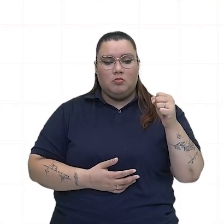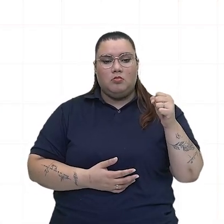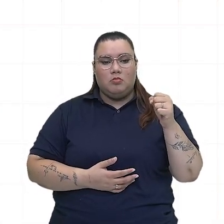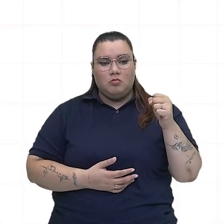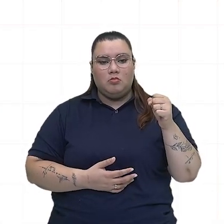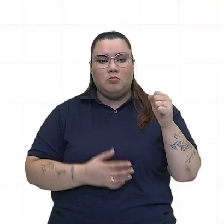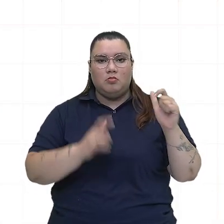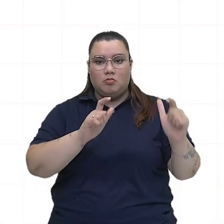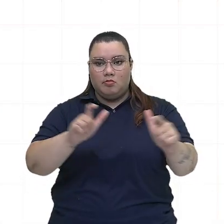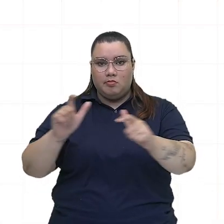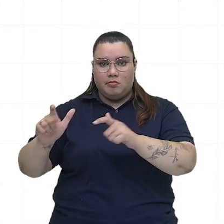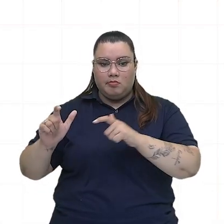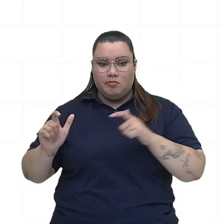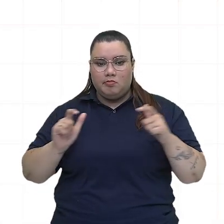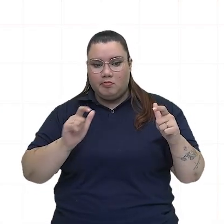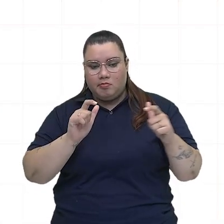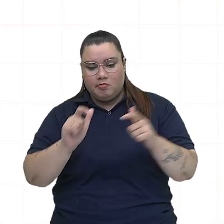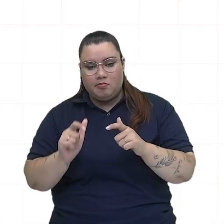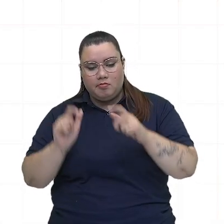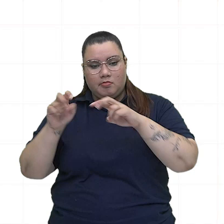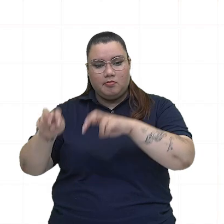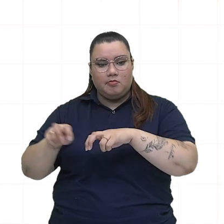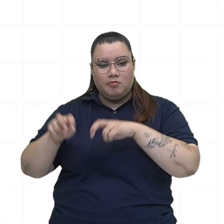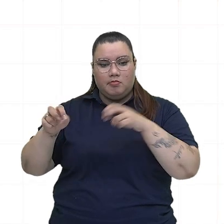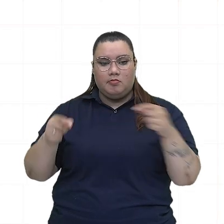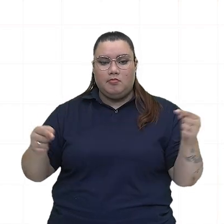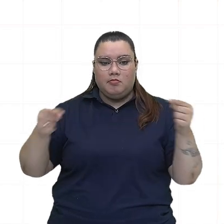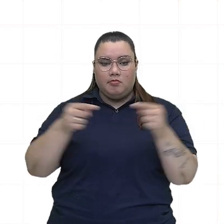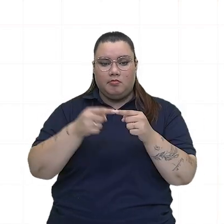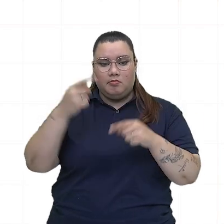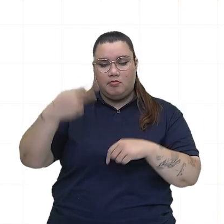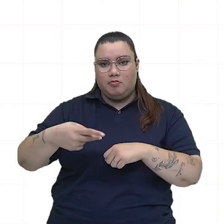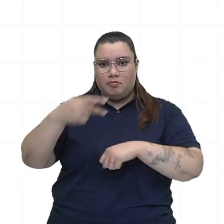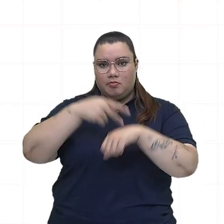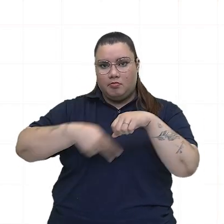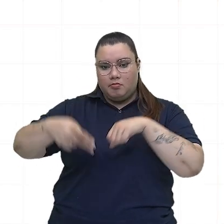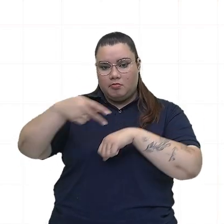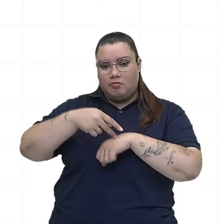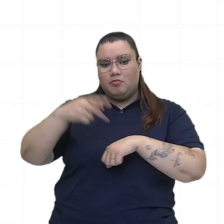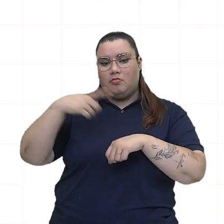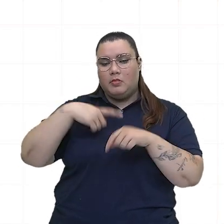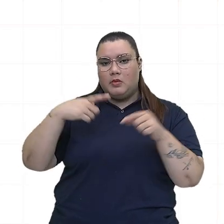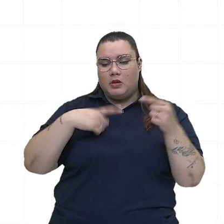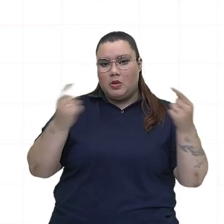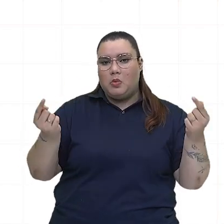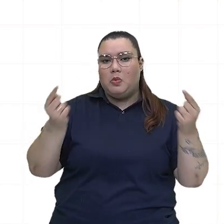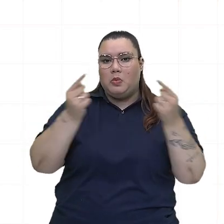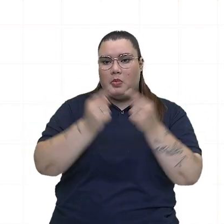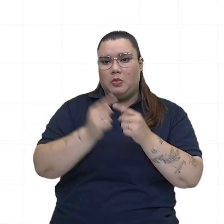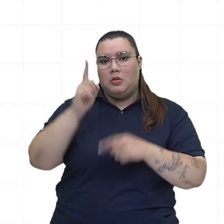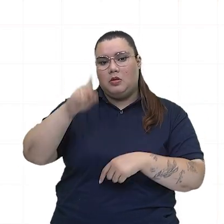3.897.408 dos estabelecimentos agropecuários que existem no Brasil,